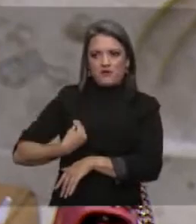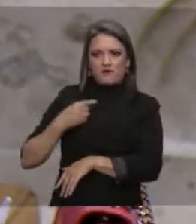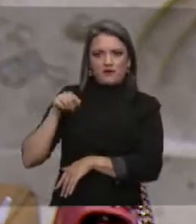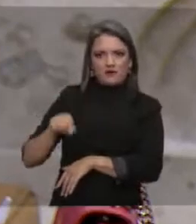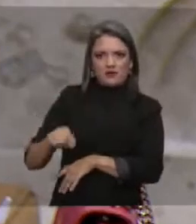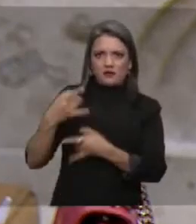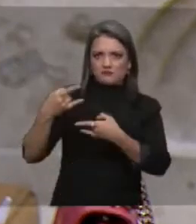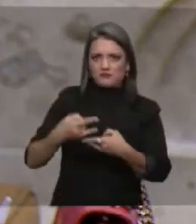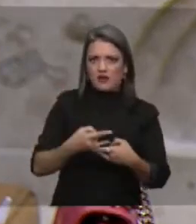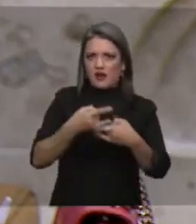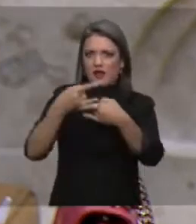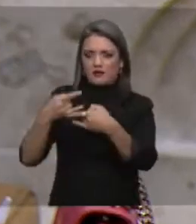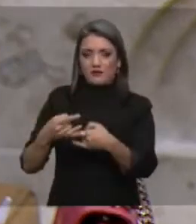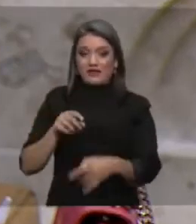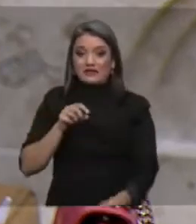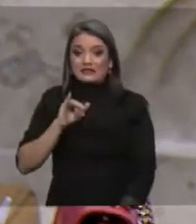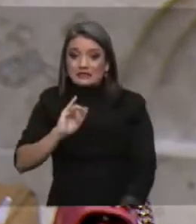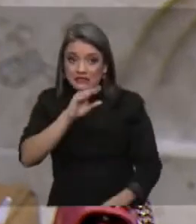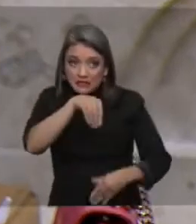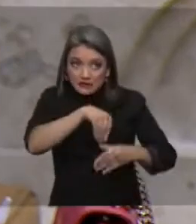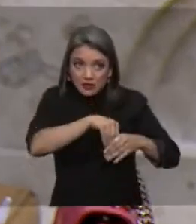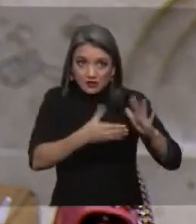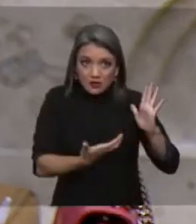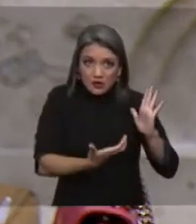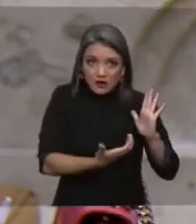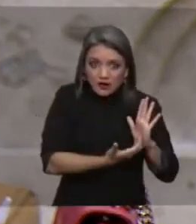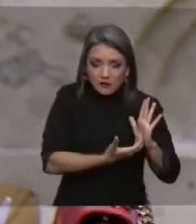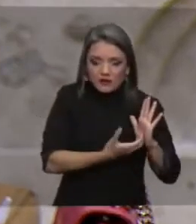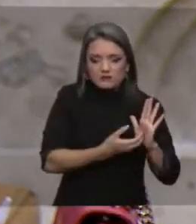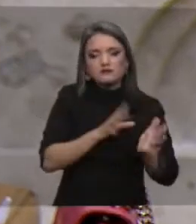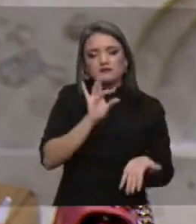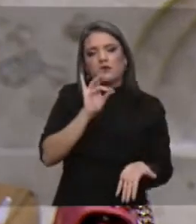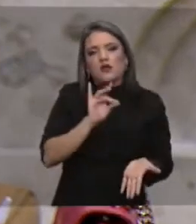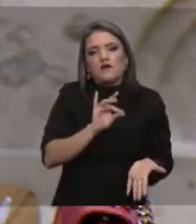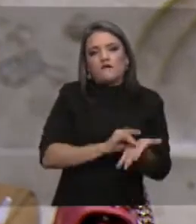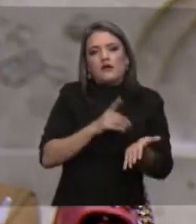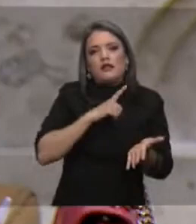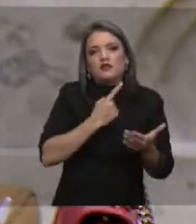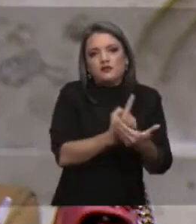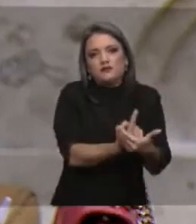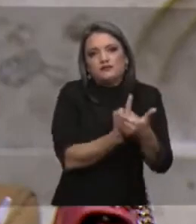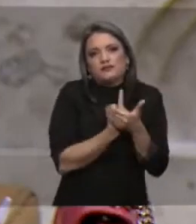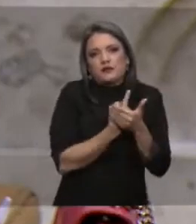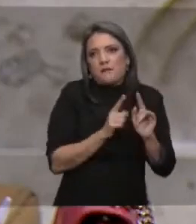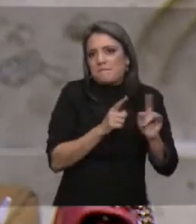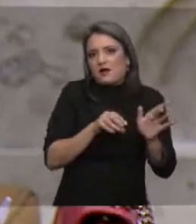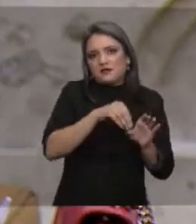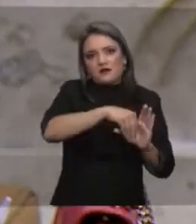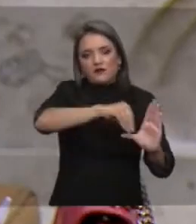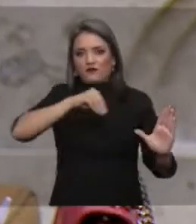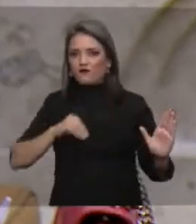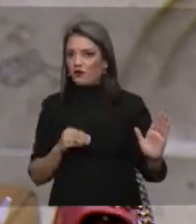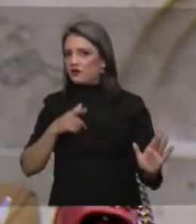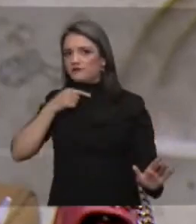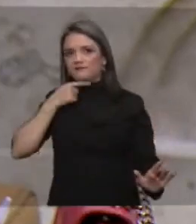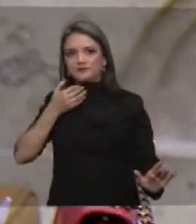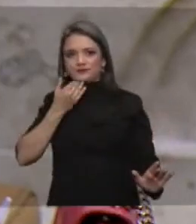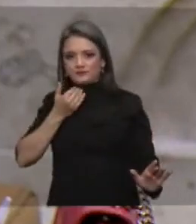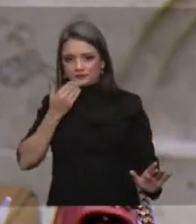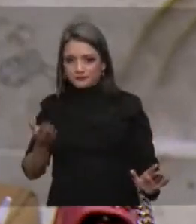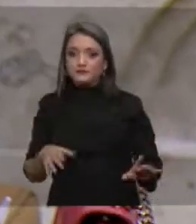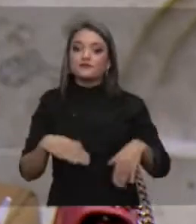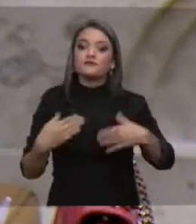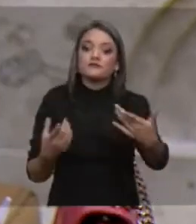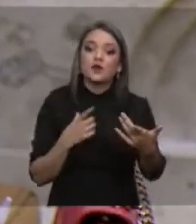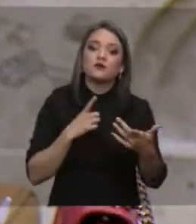dentro. Se fosse assim, ele estaria realmente dentro da inviolabilidade parlamentar. Quanto à admissibilidade da peça